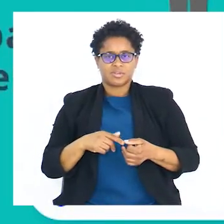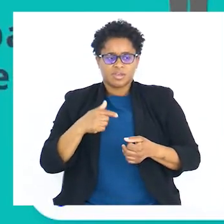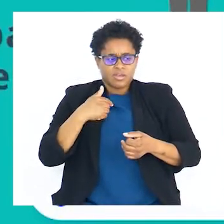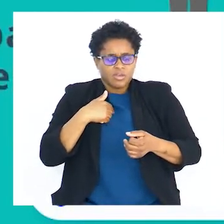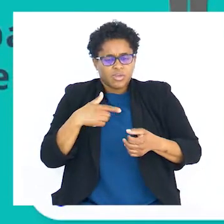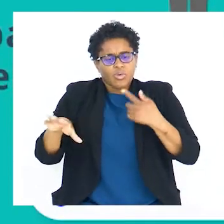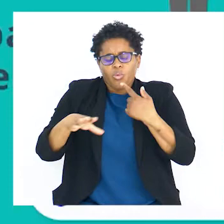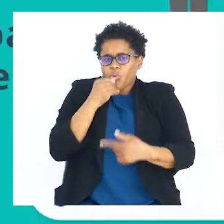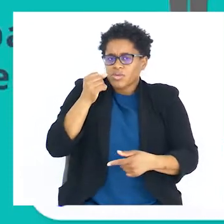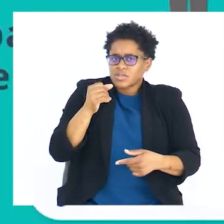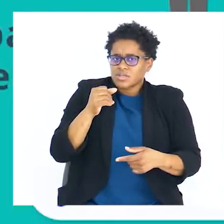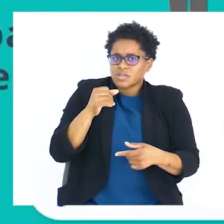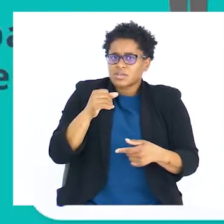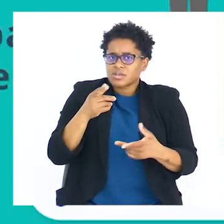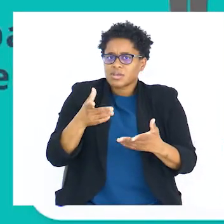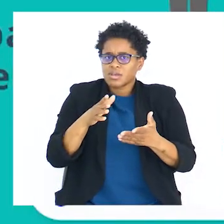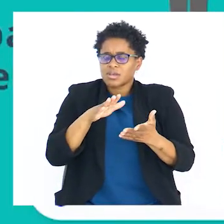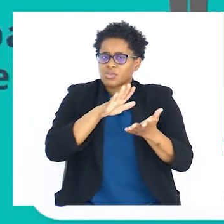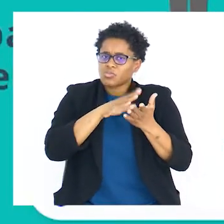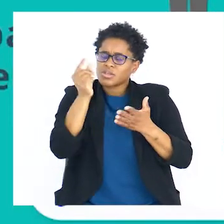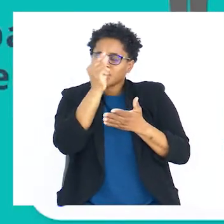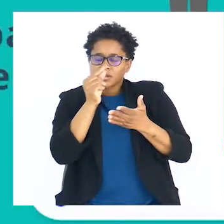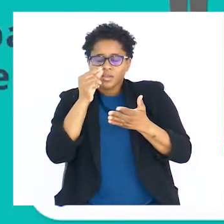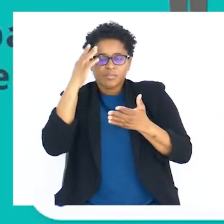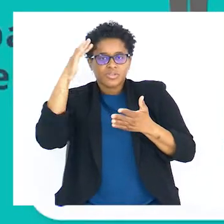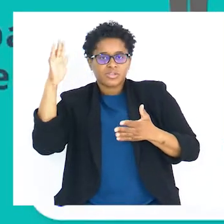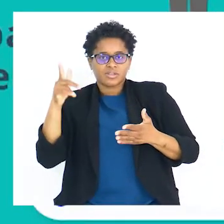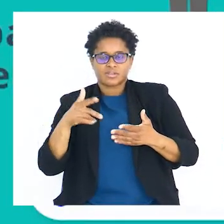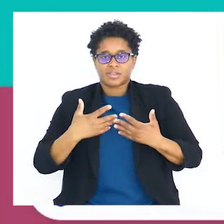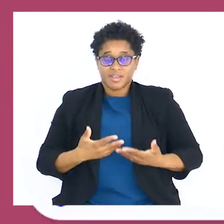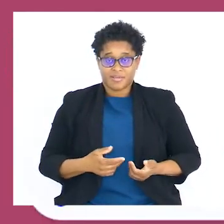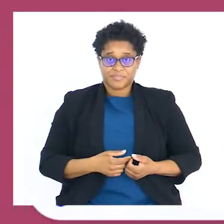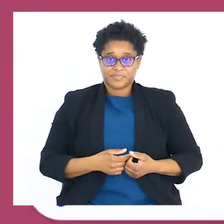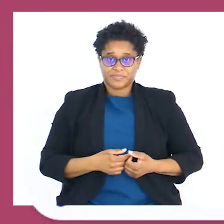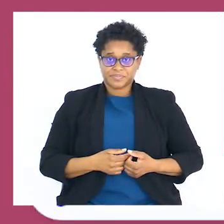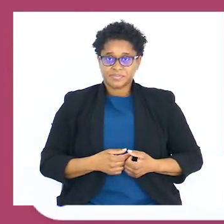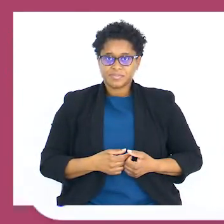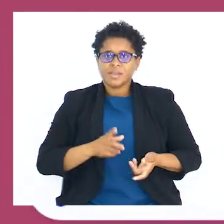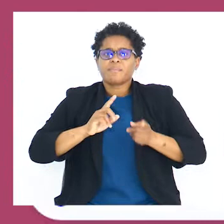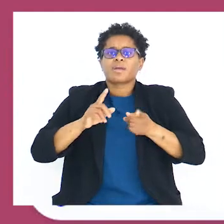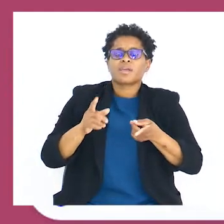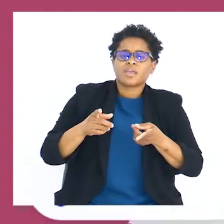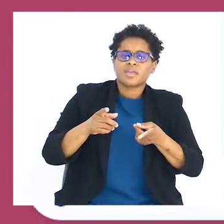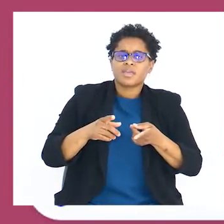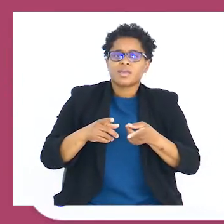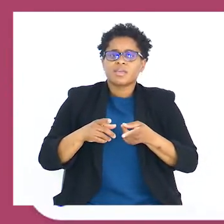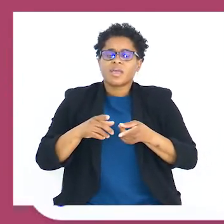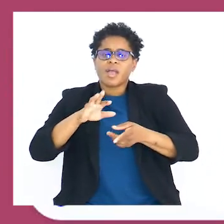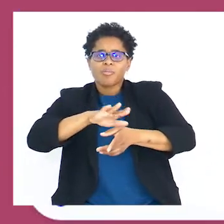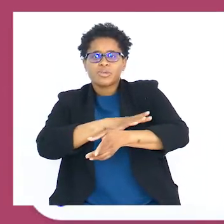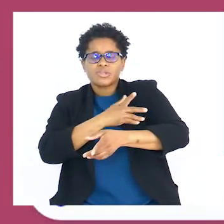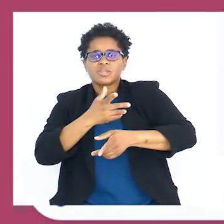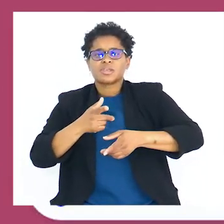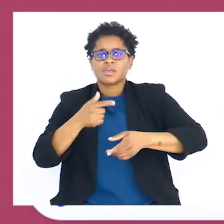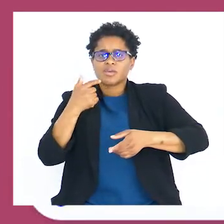o que conseguiu foi dormir e ganhar energia para lutar. Para que a poesia resulte, o